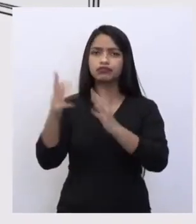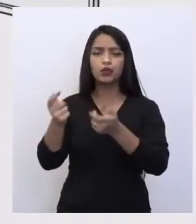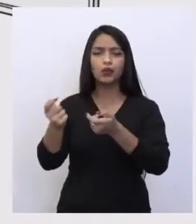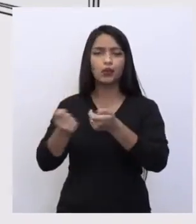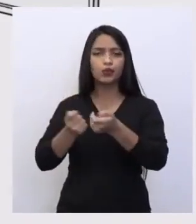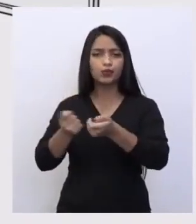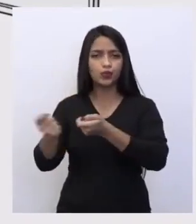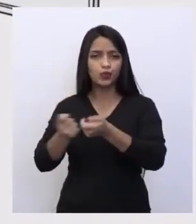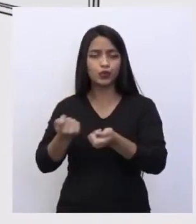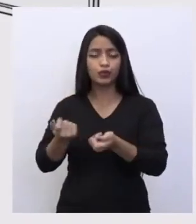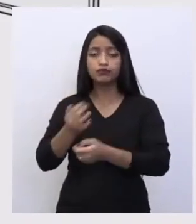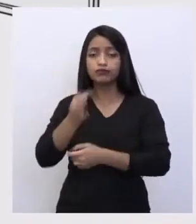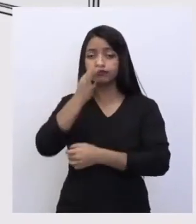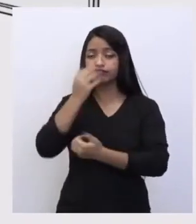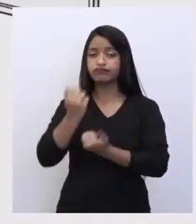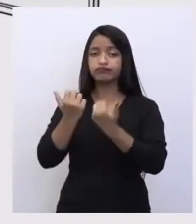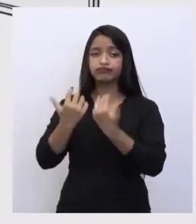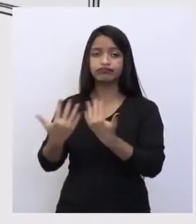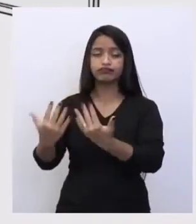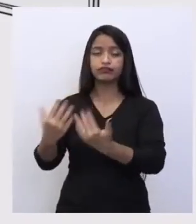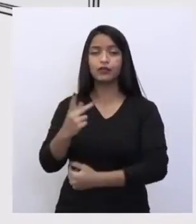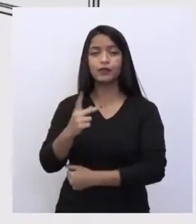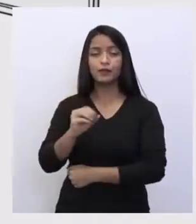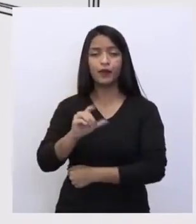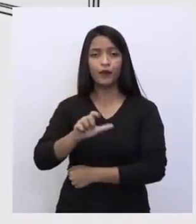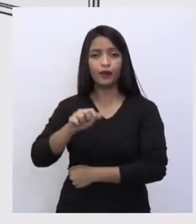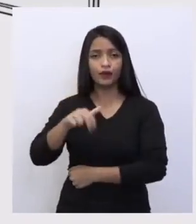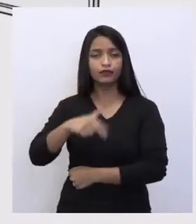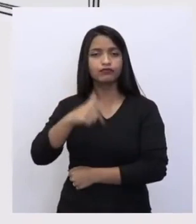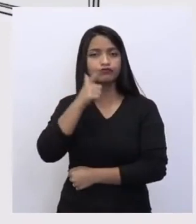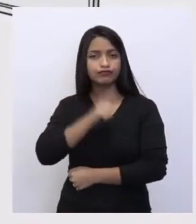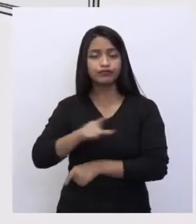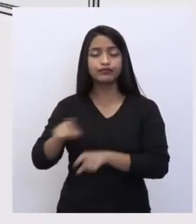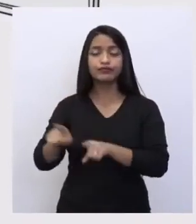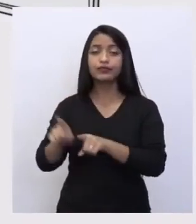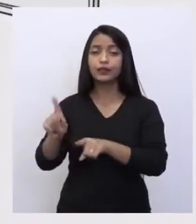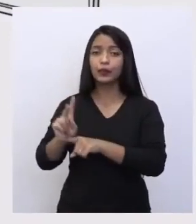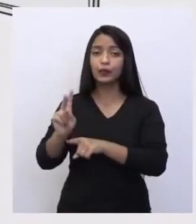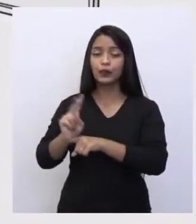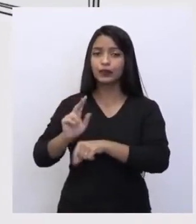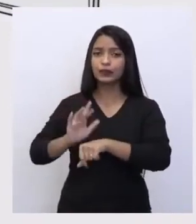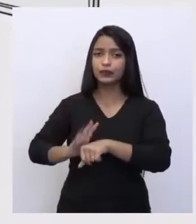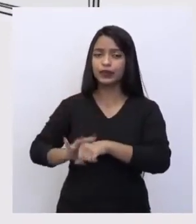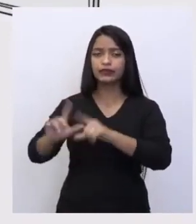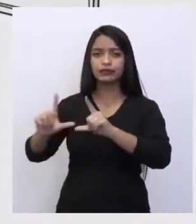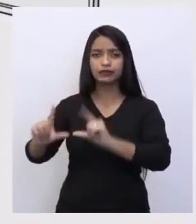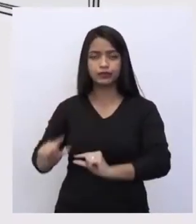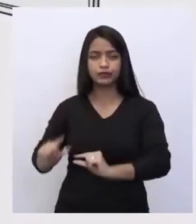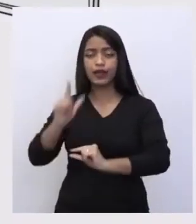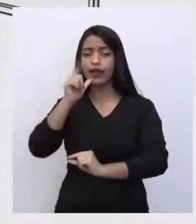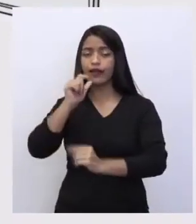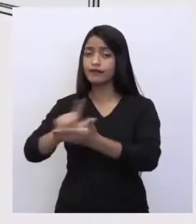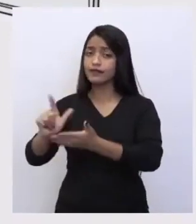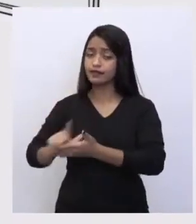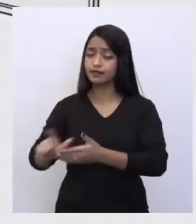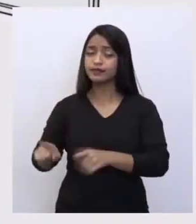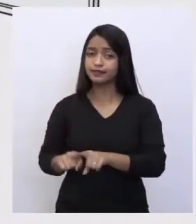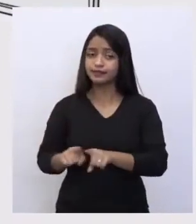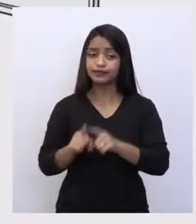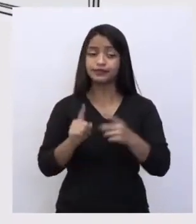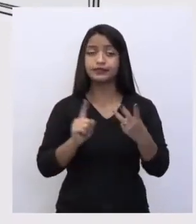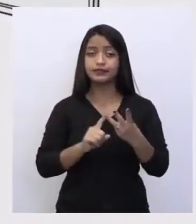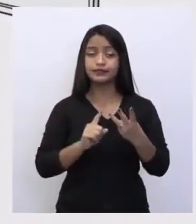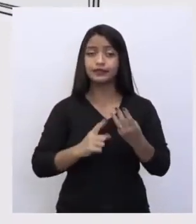as plantas, de fazer controle biológico de pragas e doenças, de purificar a água. 3.